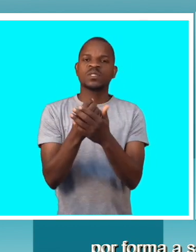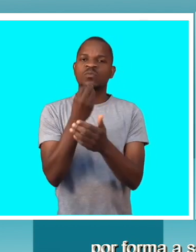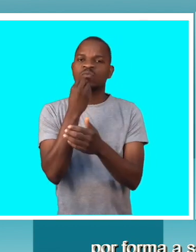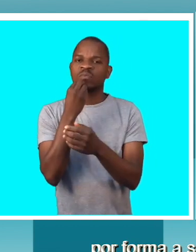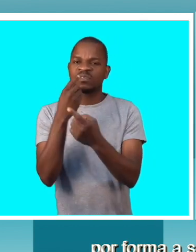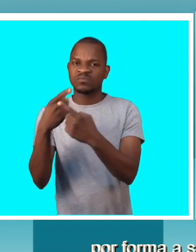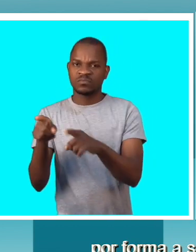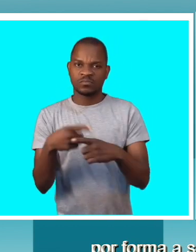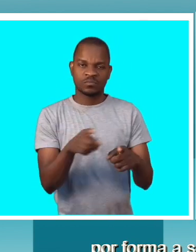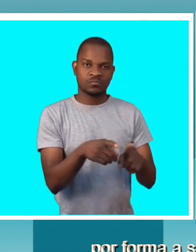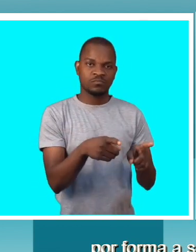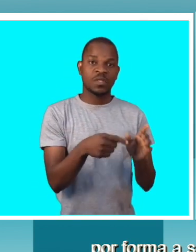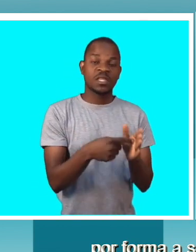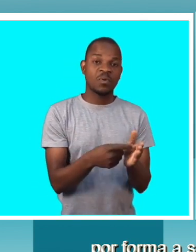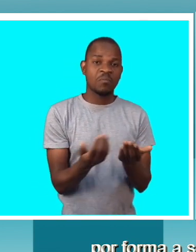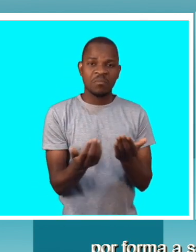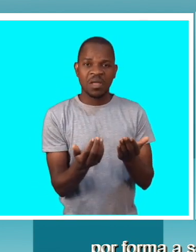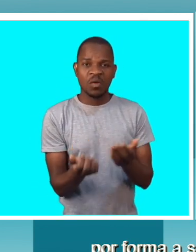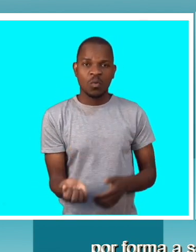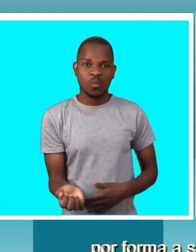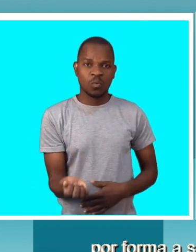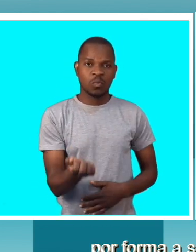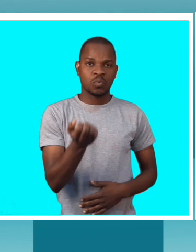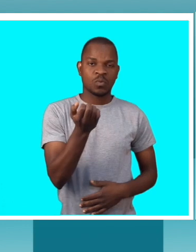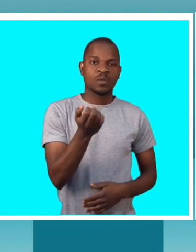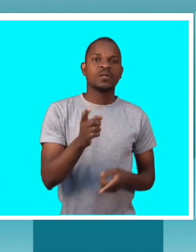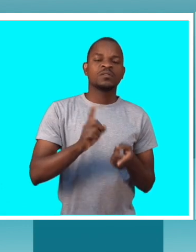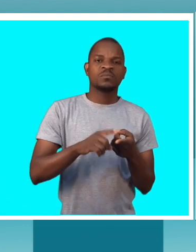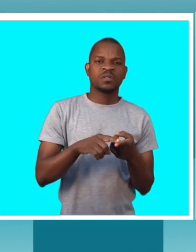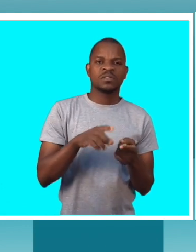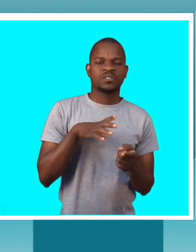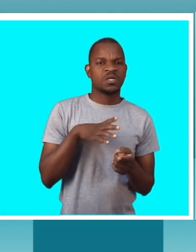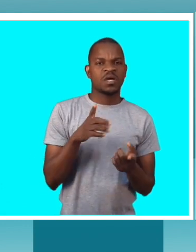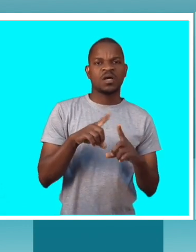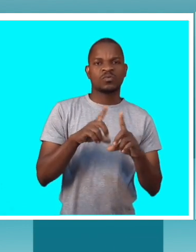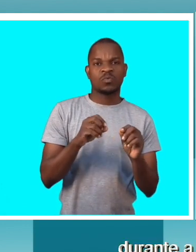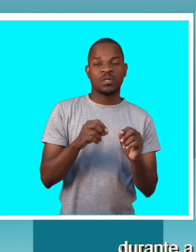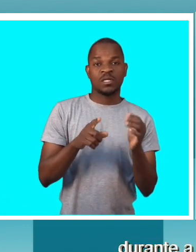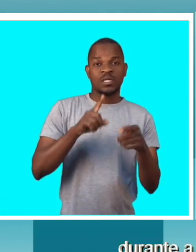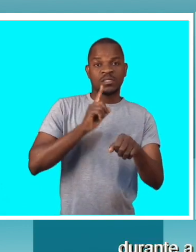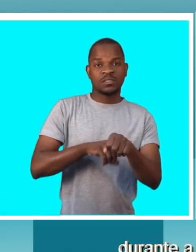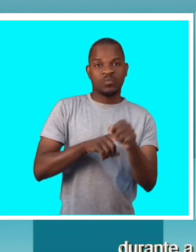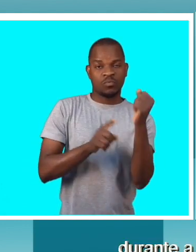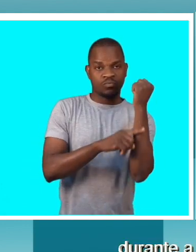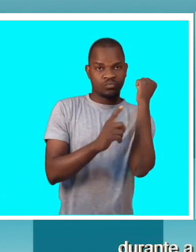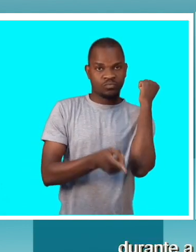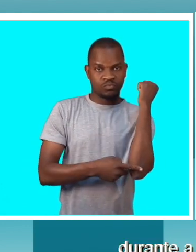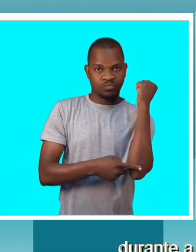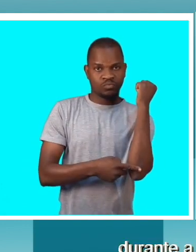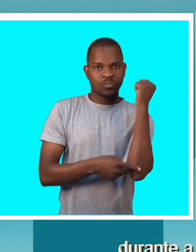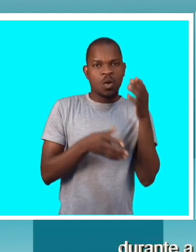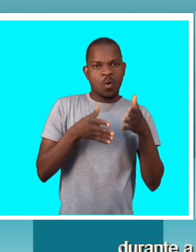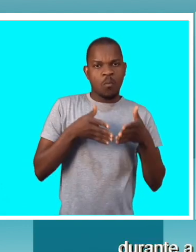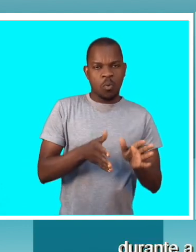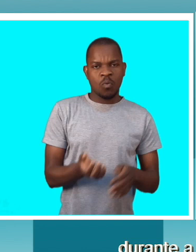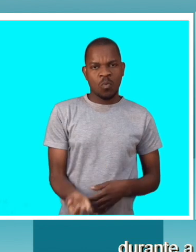à importância do consumo alimentar, como disse na fase inicial. Nós falamos de mil dias. Mil dias significa durante a gravidez,